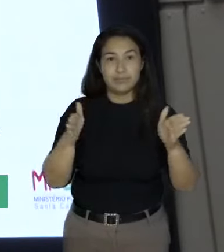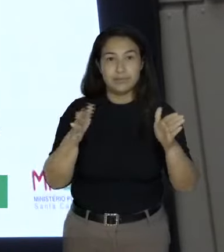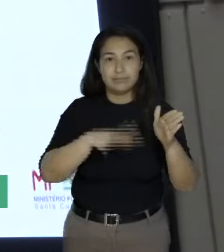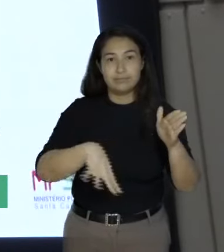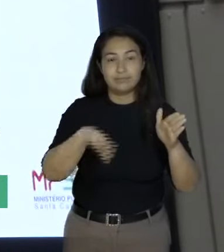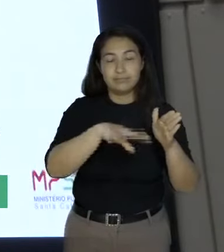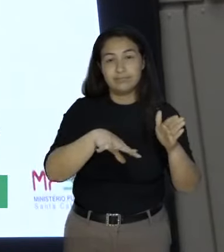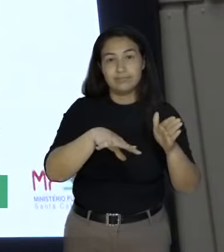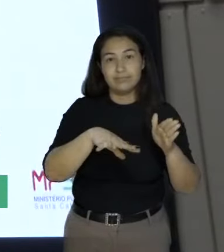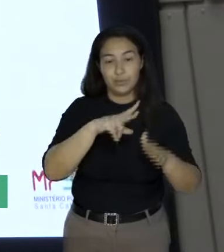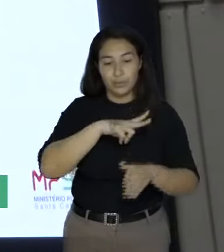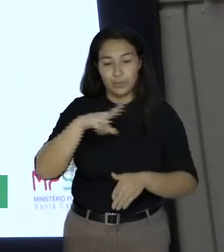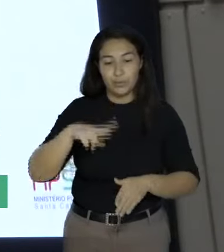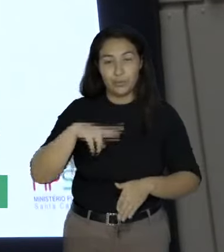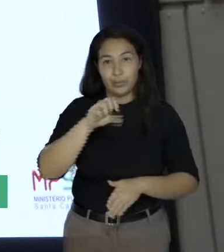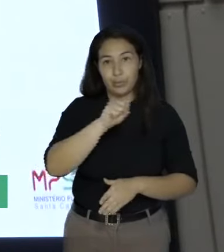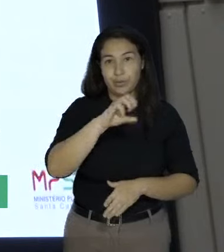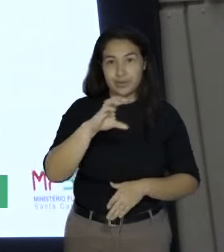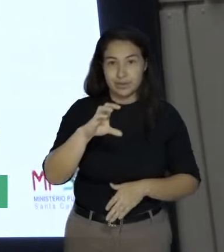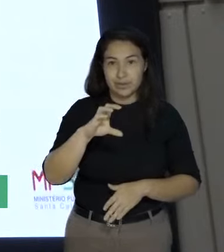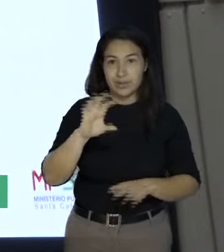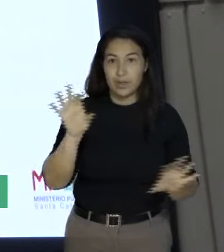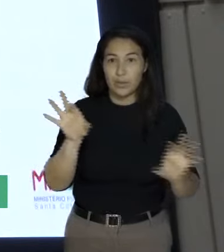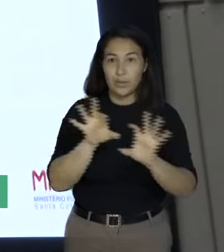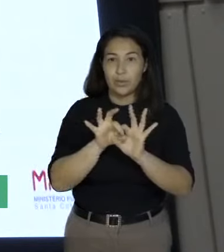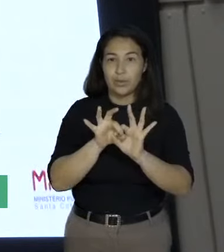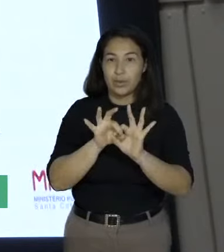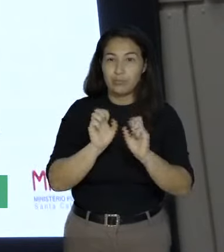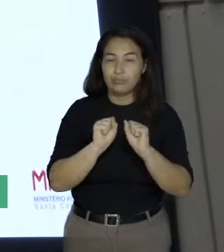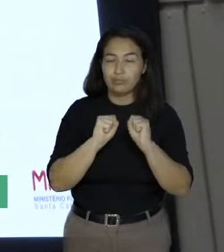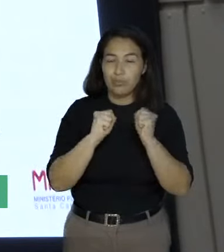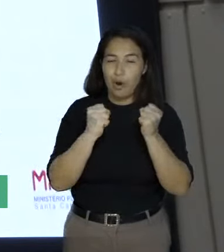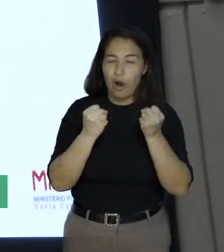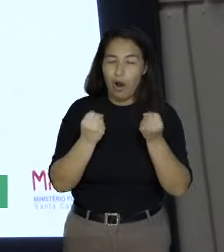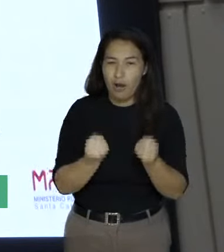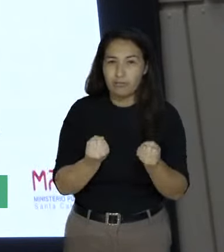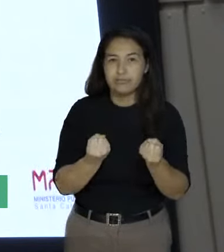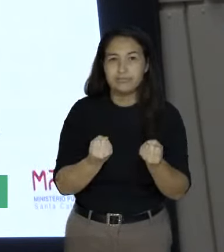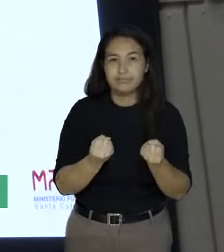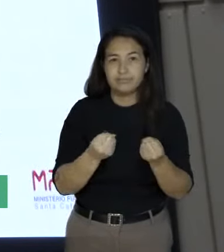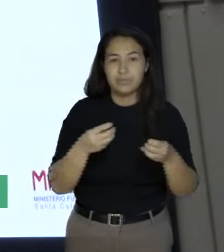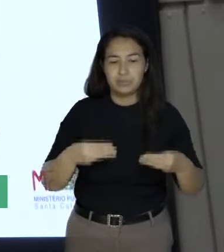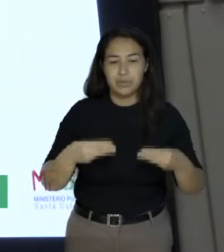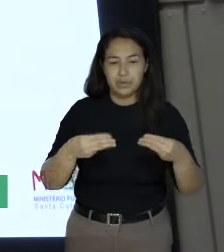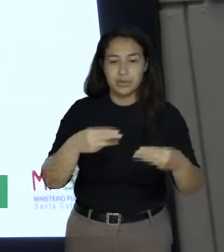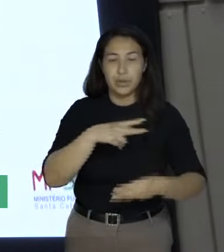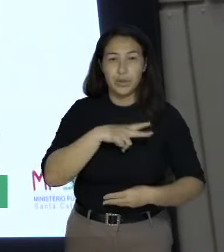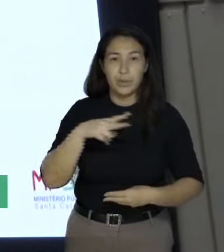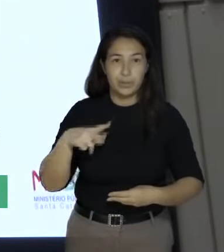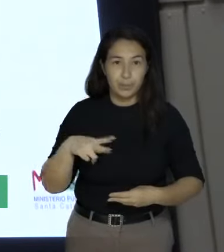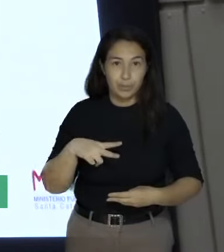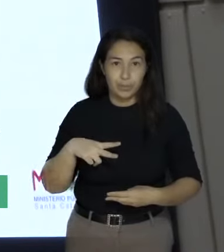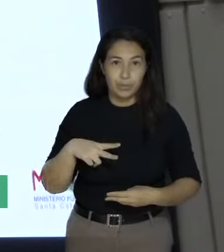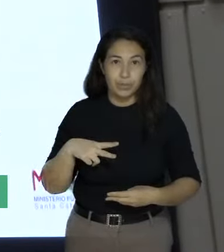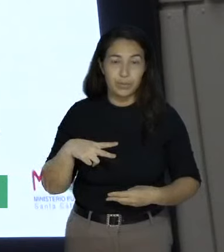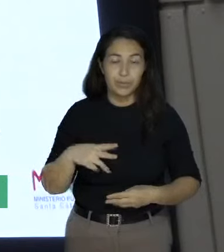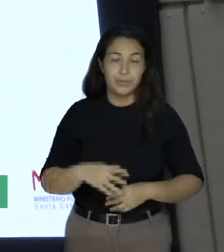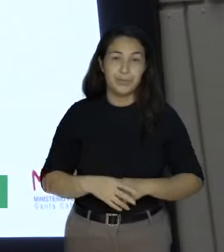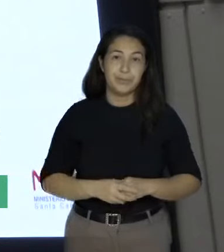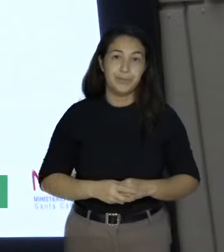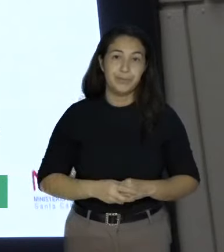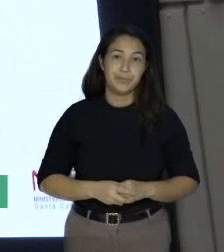público Catarinense numa união de esforços entre o Ministério Público Deputado Jair